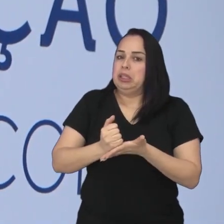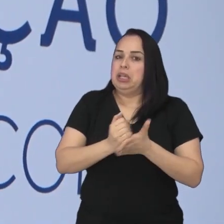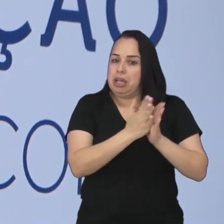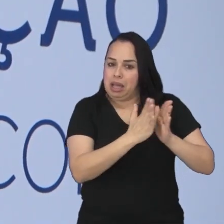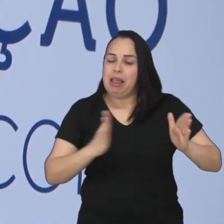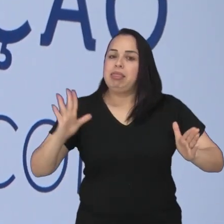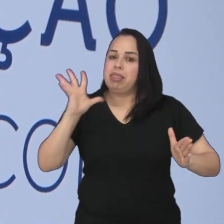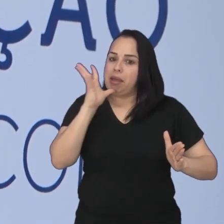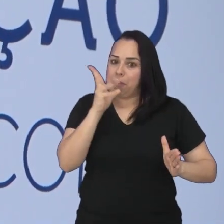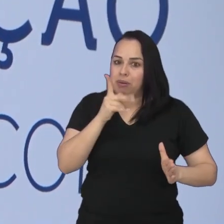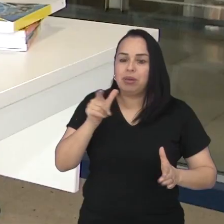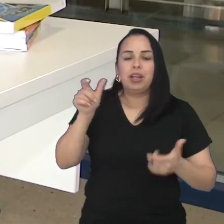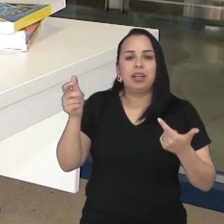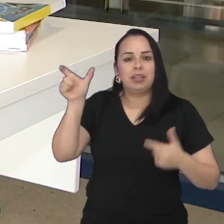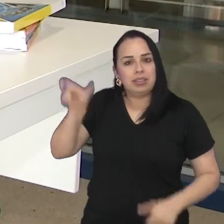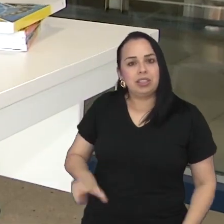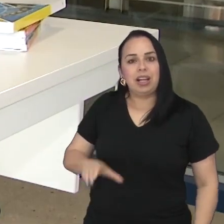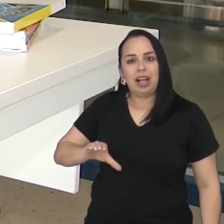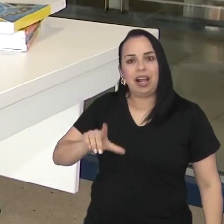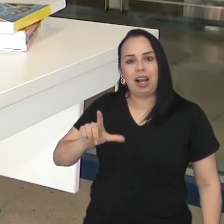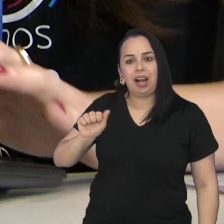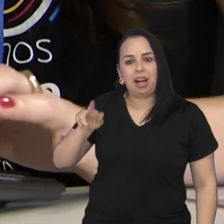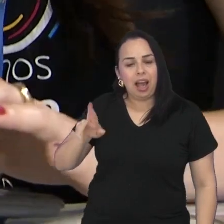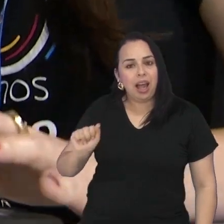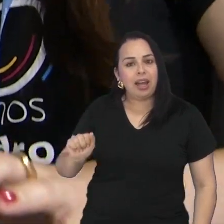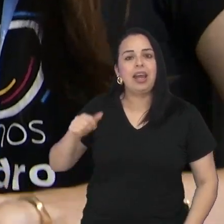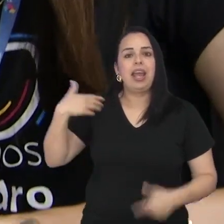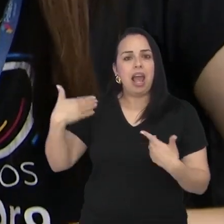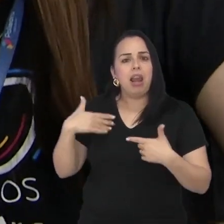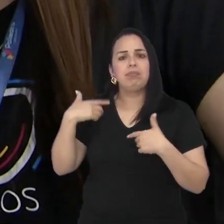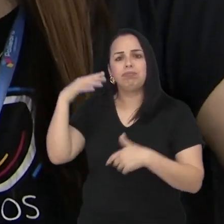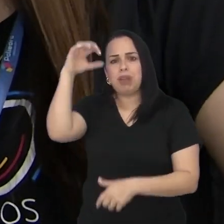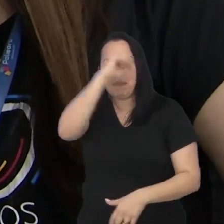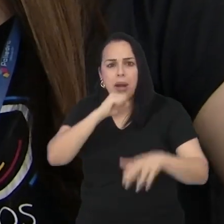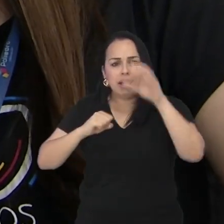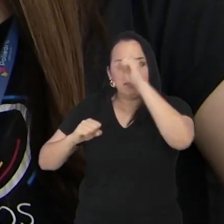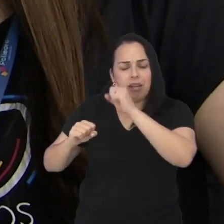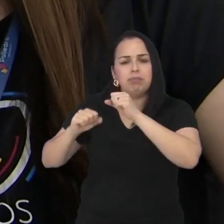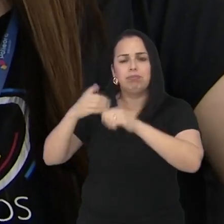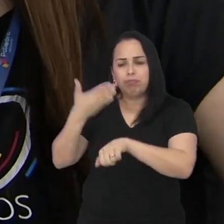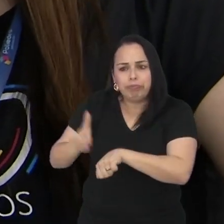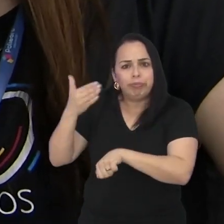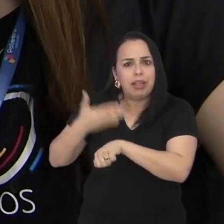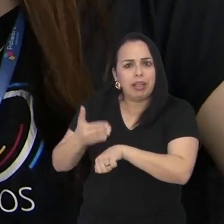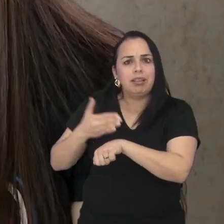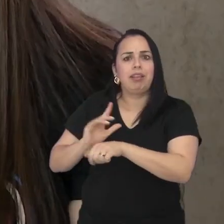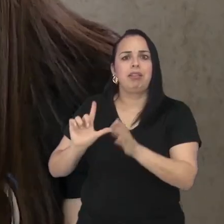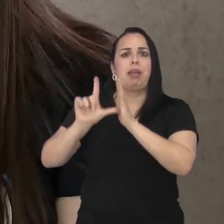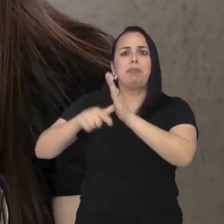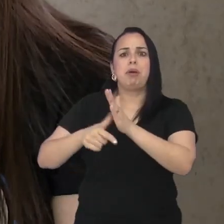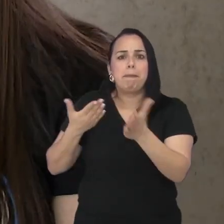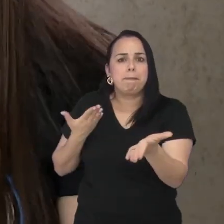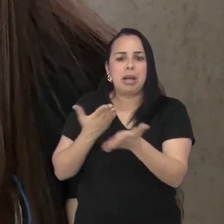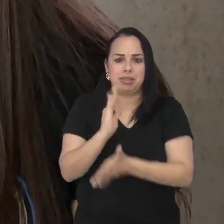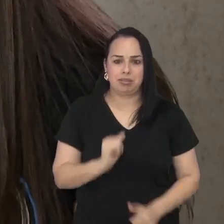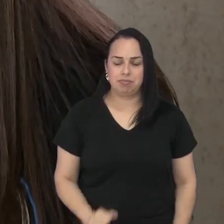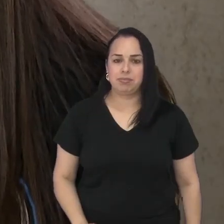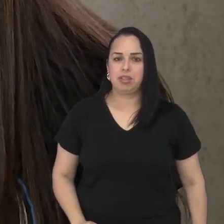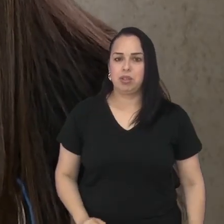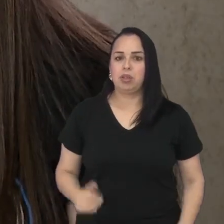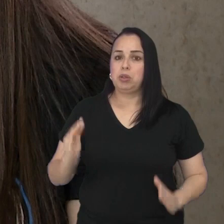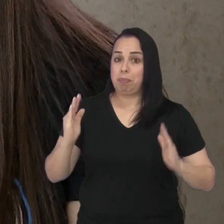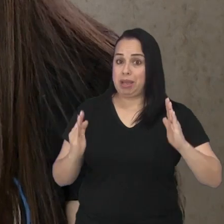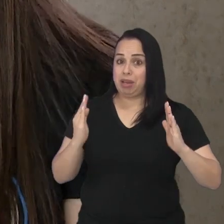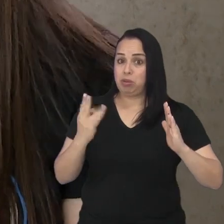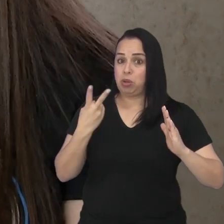a contratação pode ser longo, como aconteceu com a Clara, jovem aprendiz em um colégio de São José dos Campos. De 2021 para 2022